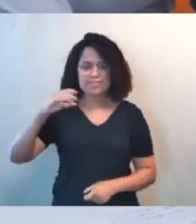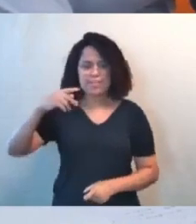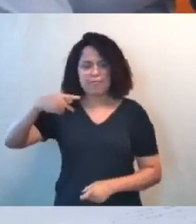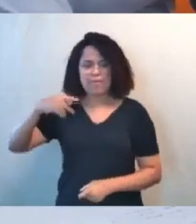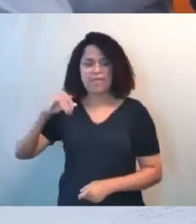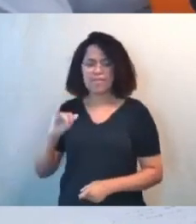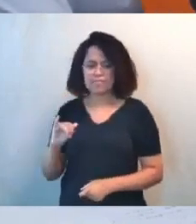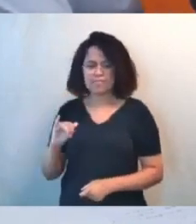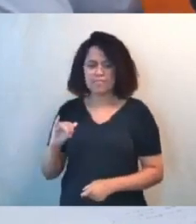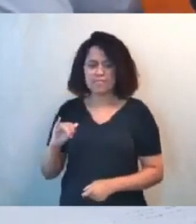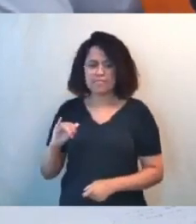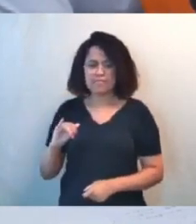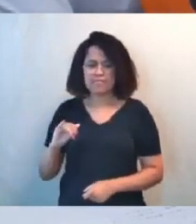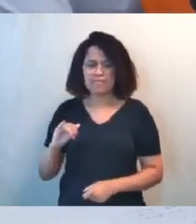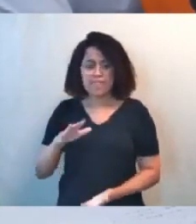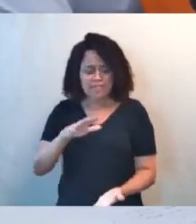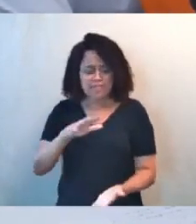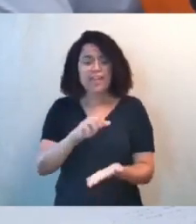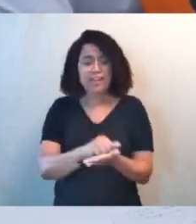aqui.